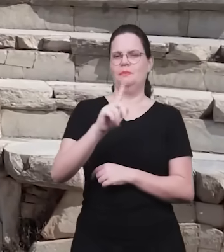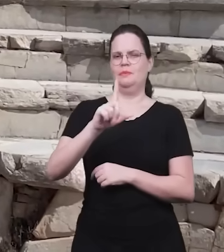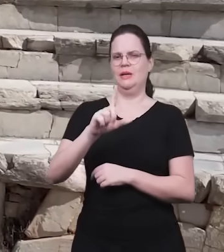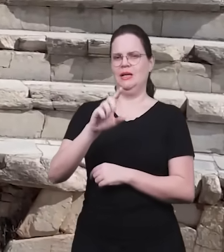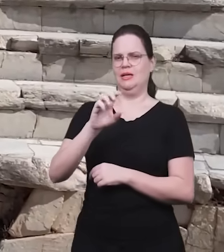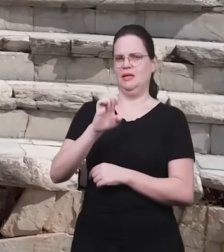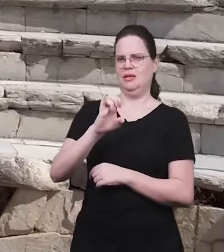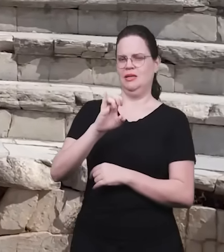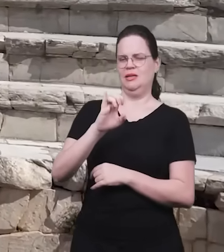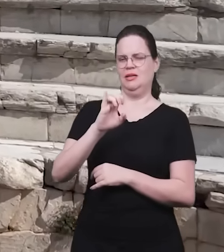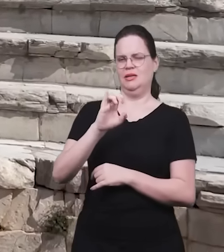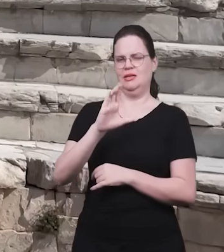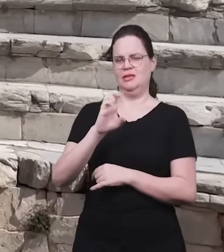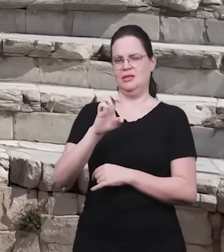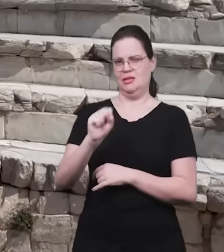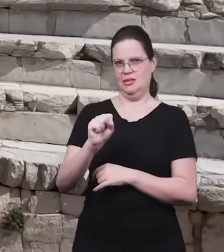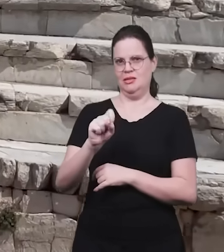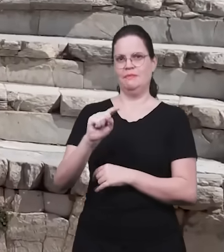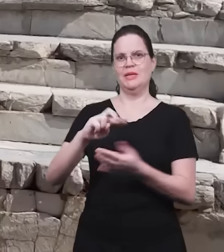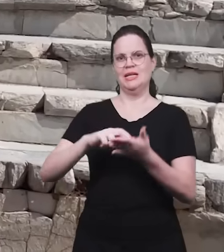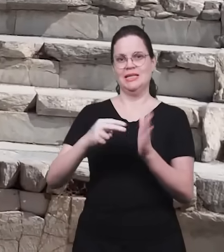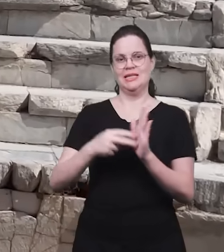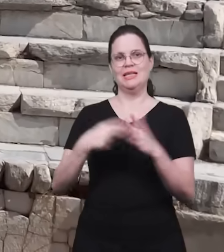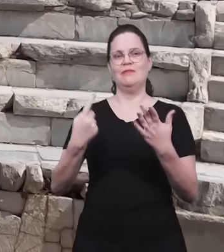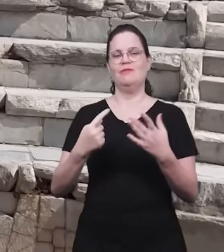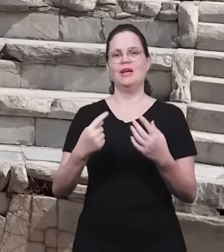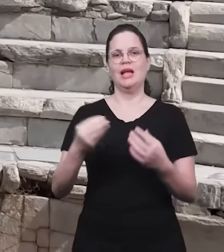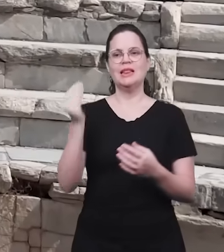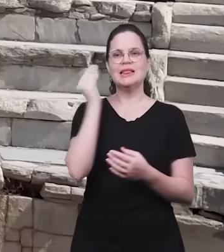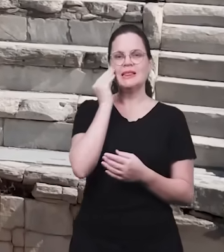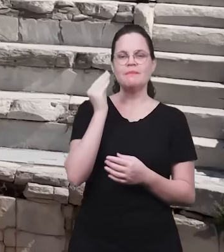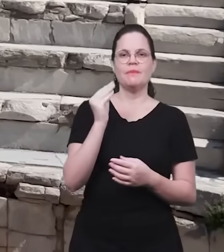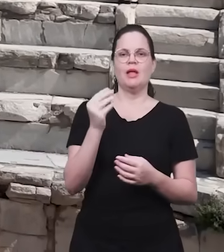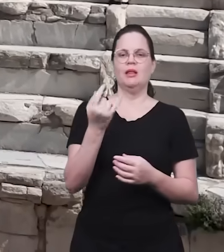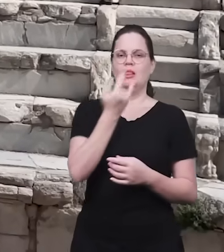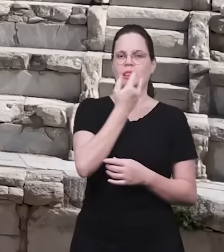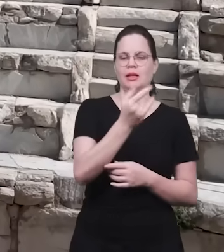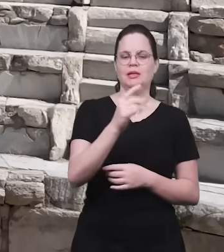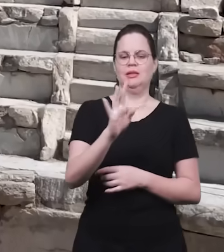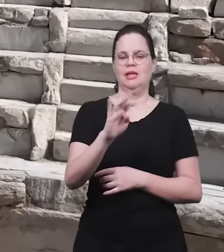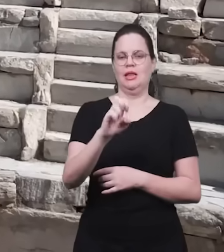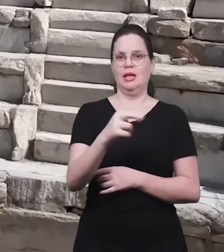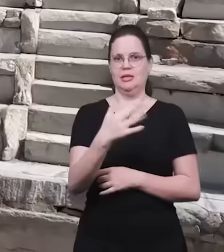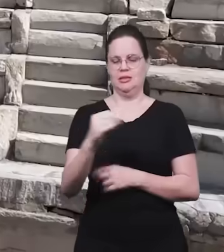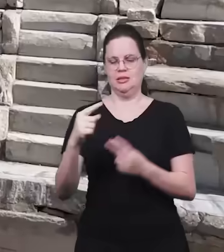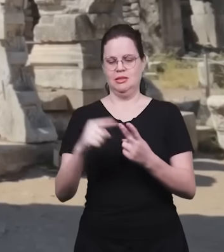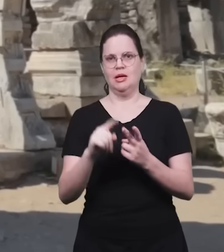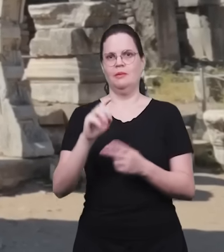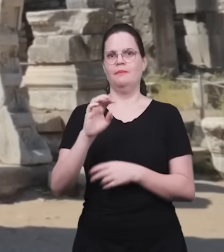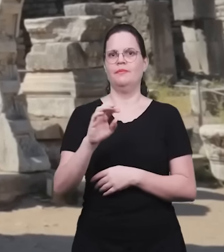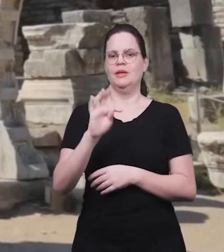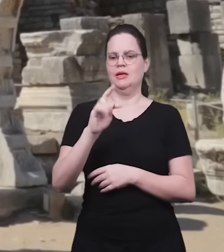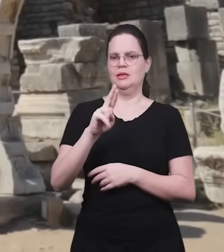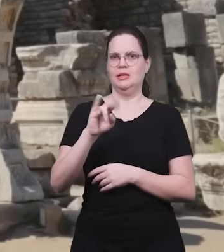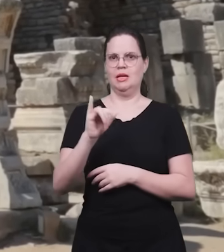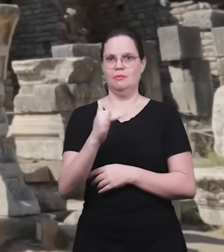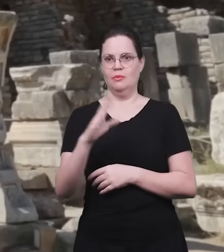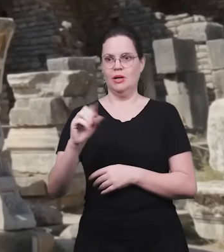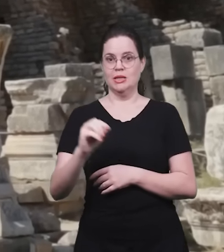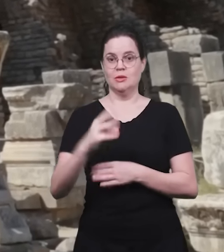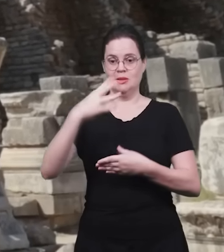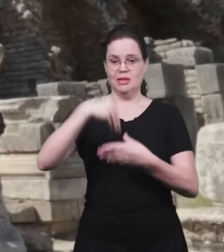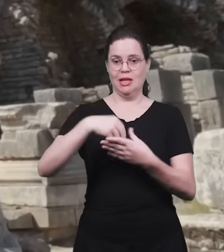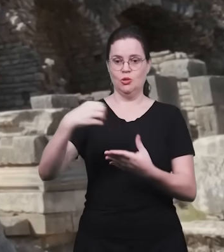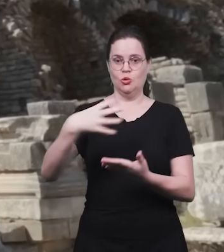É uma palavra que fala tribulação, tentação, ela está em todo o Novo Testamento, para uma coisa só.